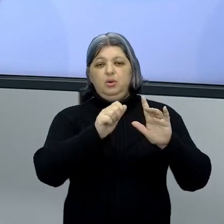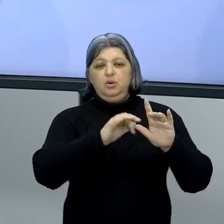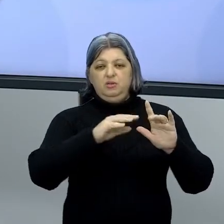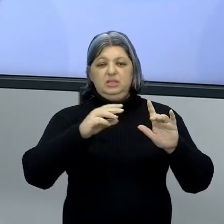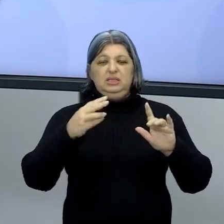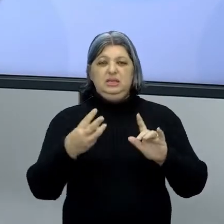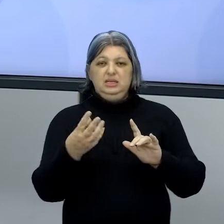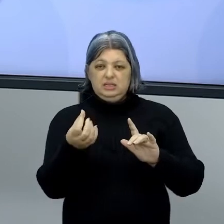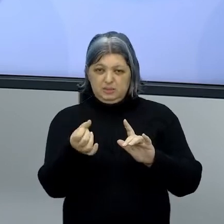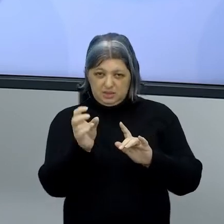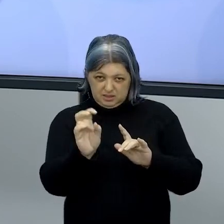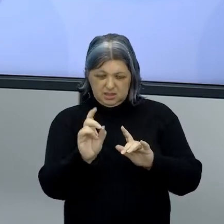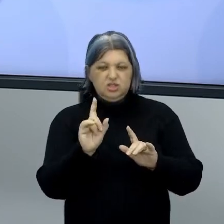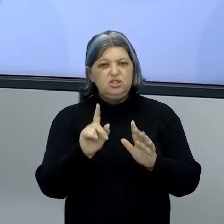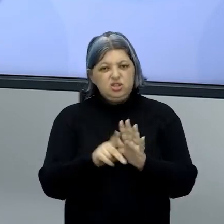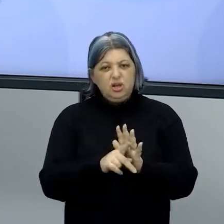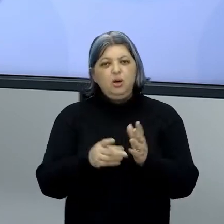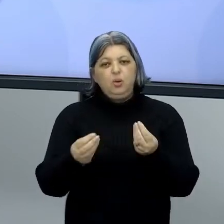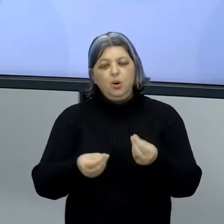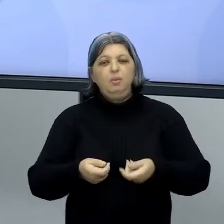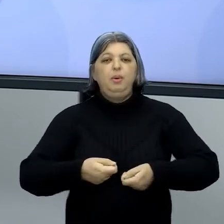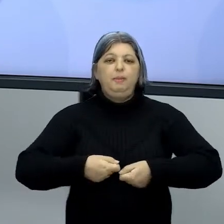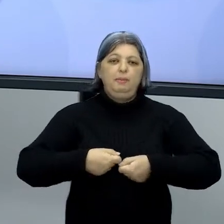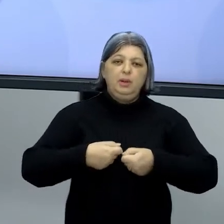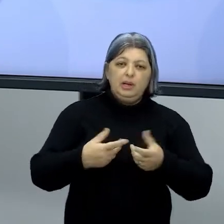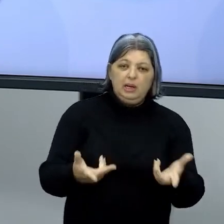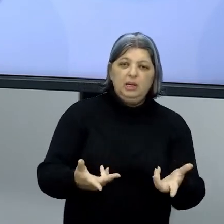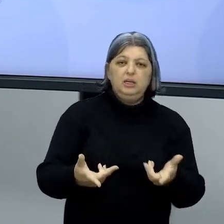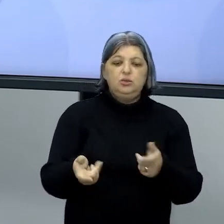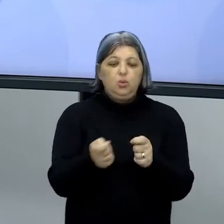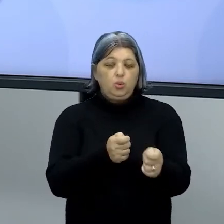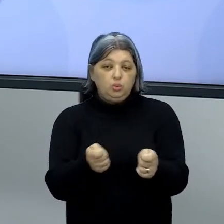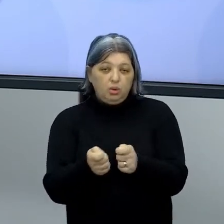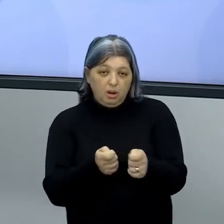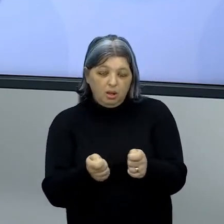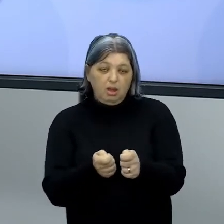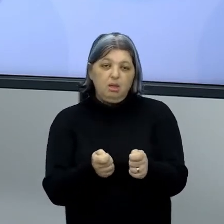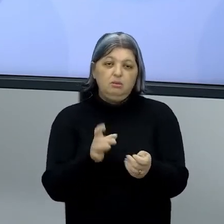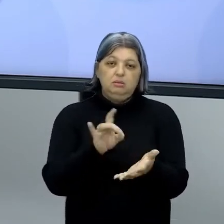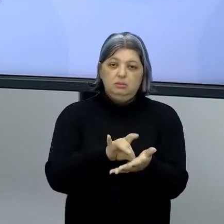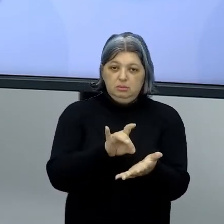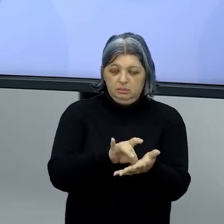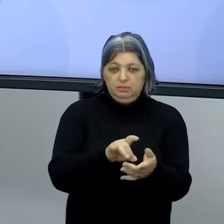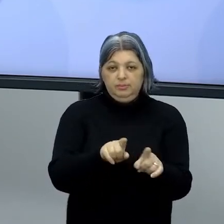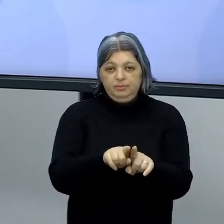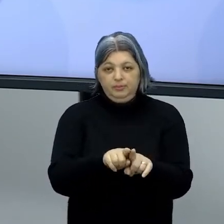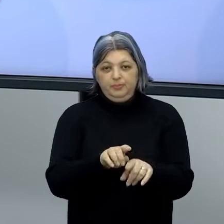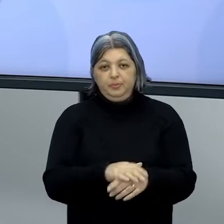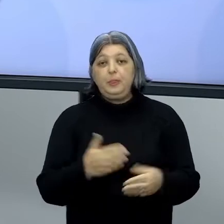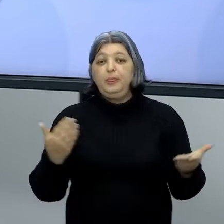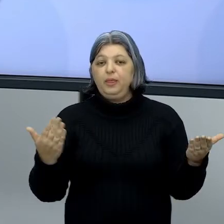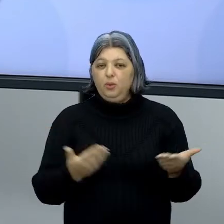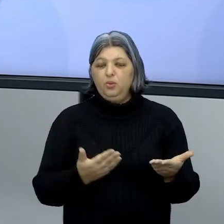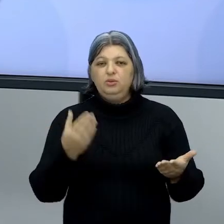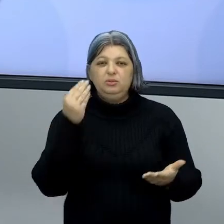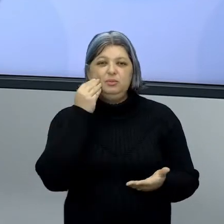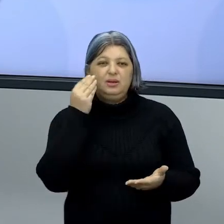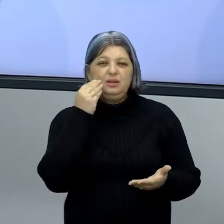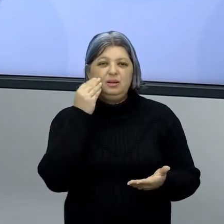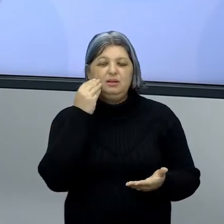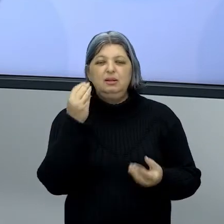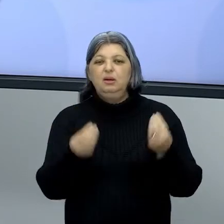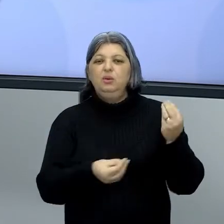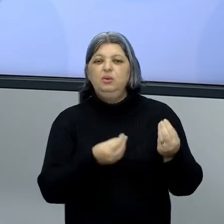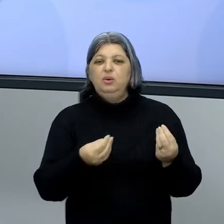aula sobre receita e despesa, os gastos previstos e os gastos realizados. E aí eu trouxe hoje de novo para a gente ver aí como que a